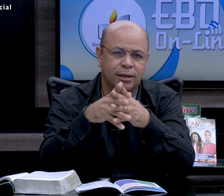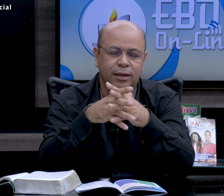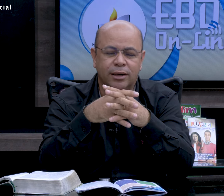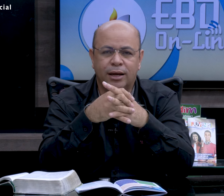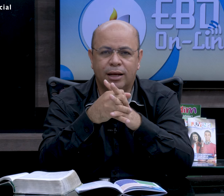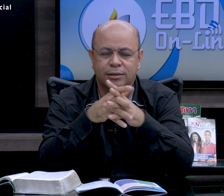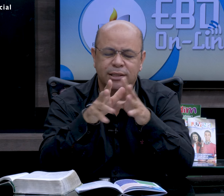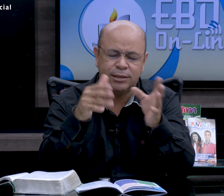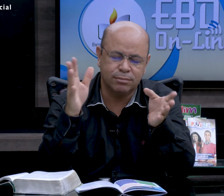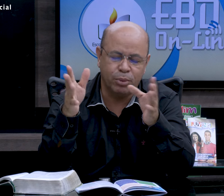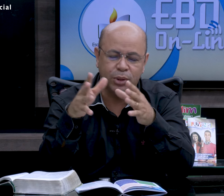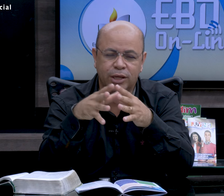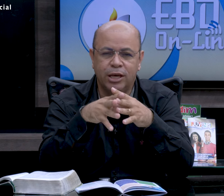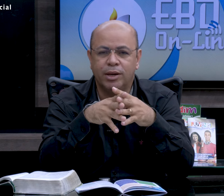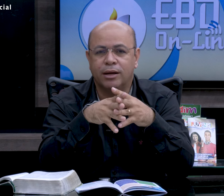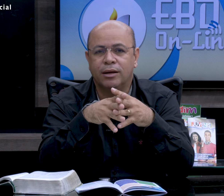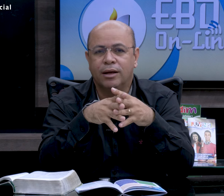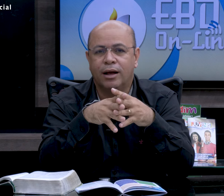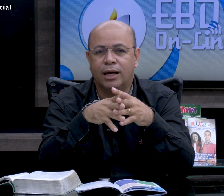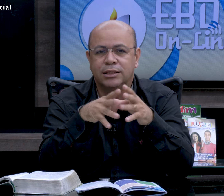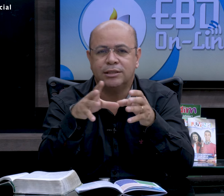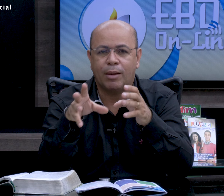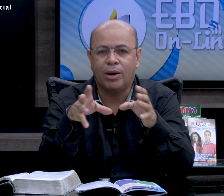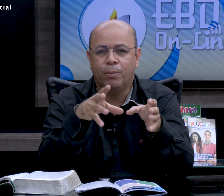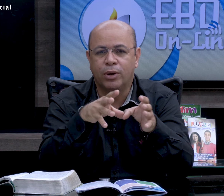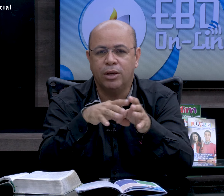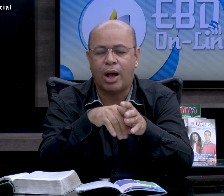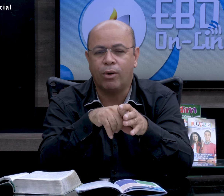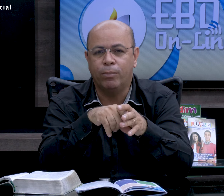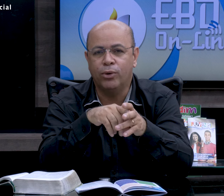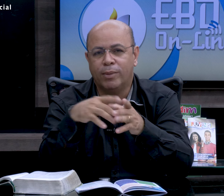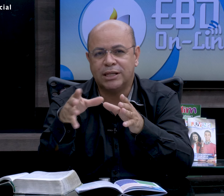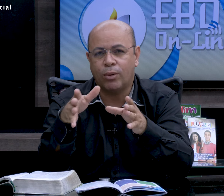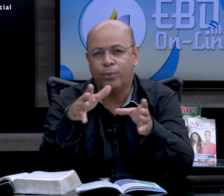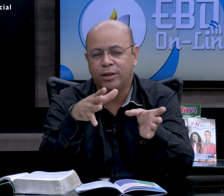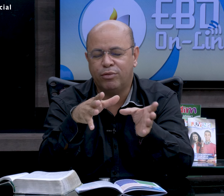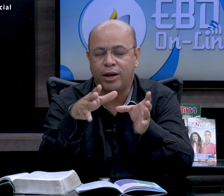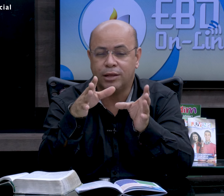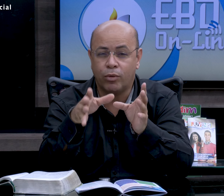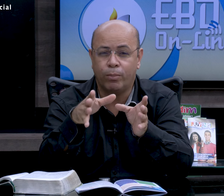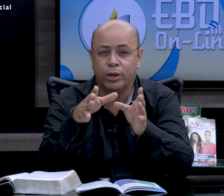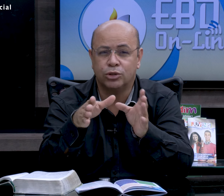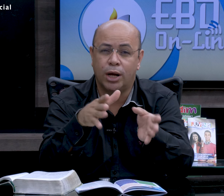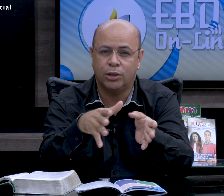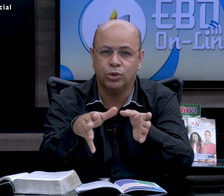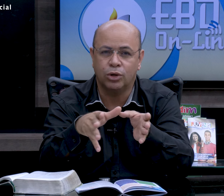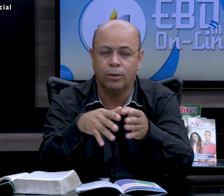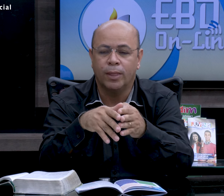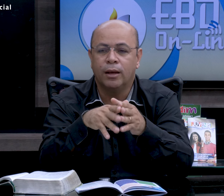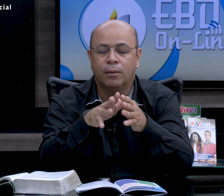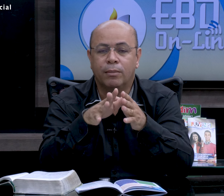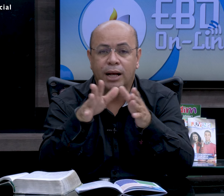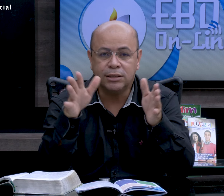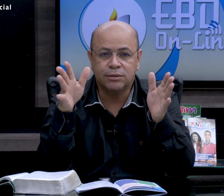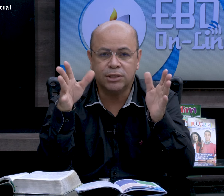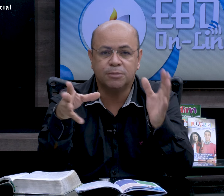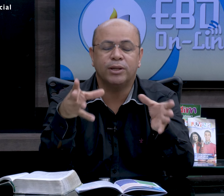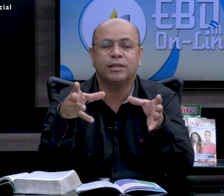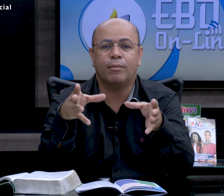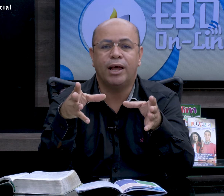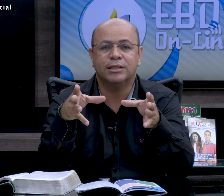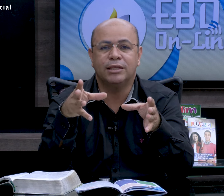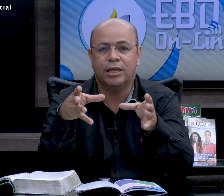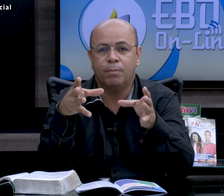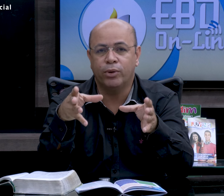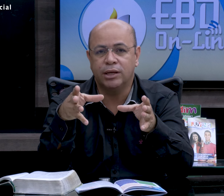eh às vezes um pouquinho de química Às vezes a gente trabalha um pouquinho água pura mas água pura é diferente que água pura é só h2oos